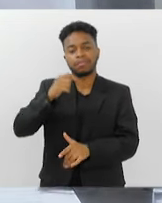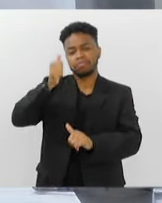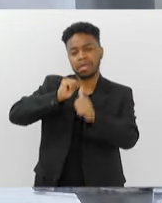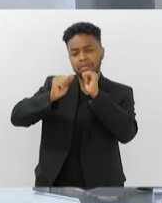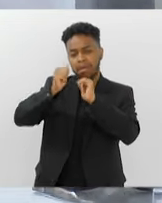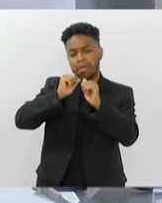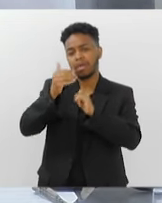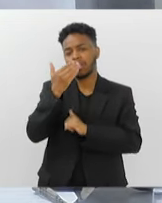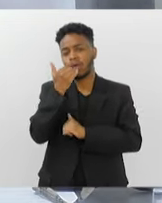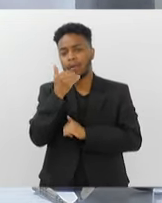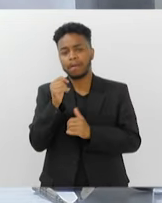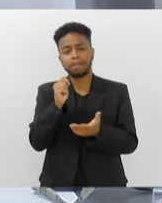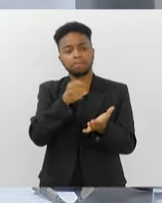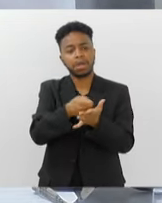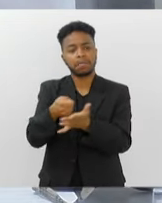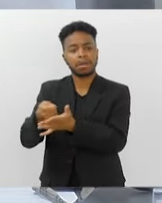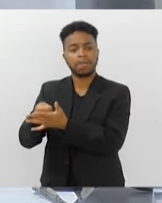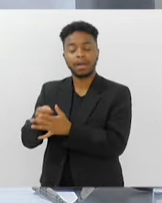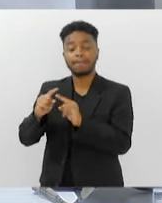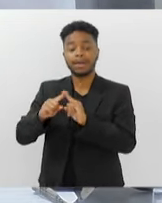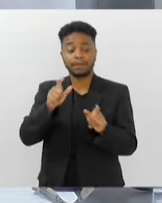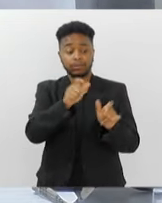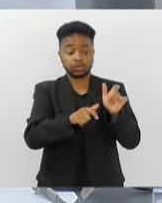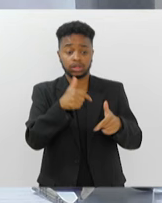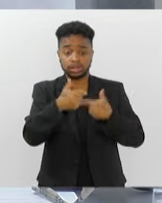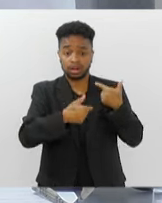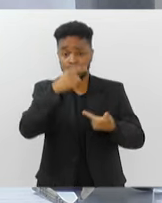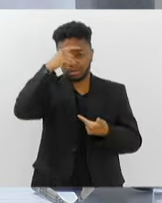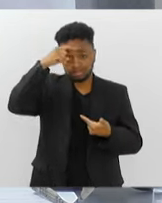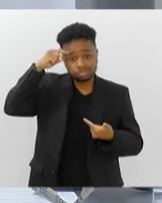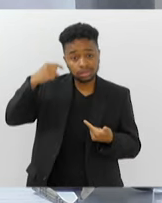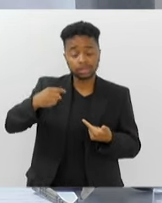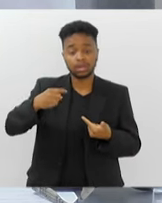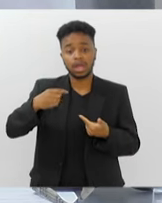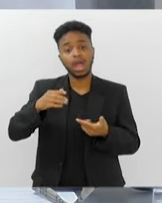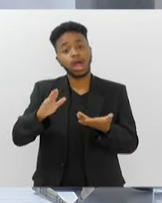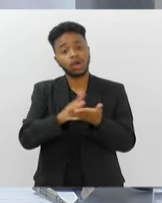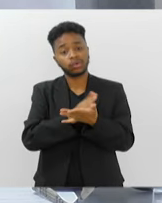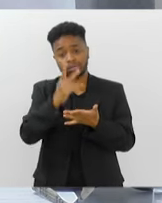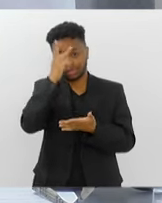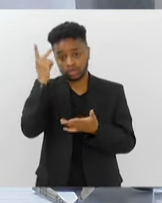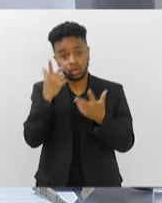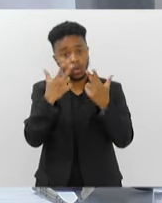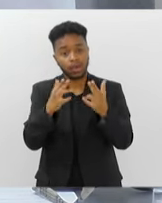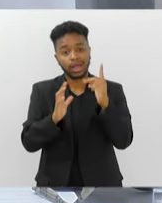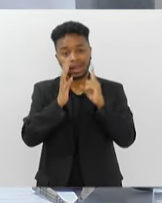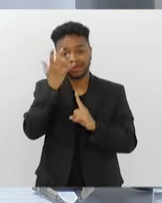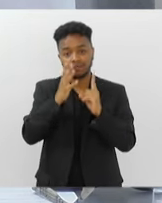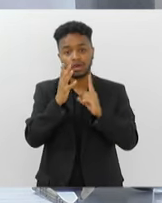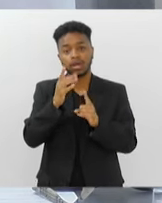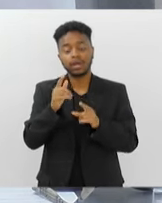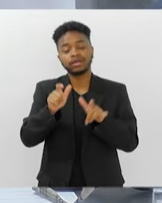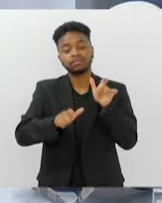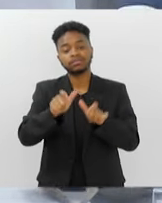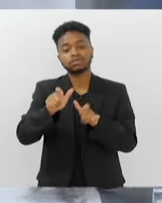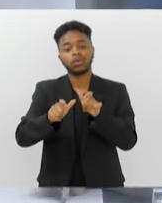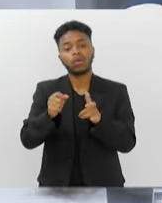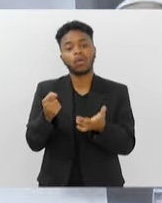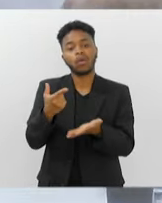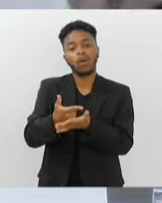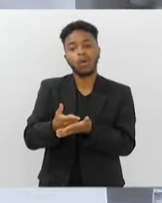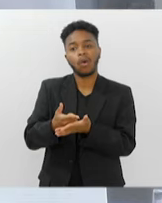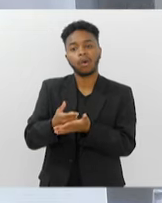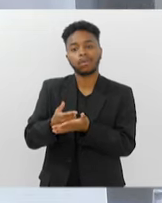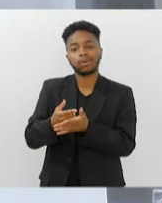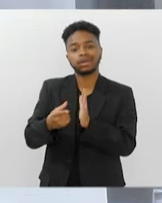comida tudo pago e as pessoas trabalham ralam para caramba muita gente como é a questão do carnaval tem gente que compra o pacote do carnaval né